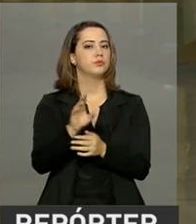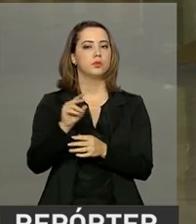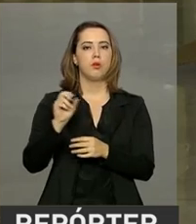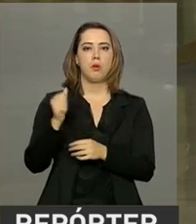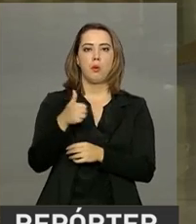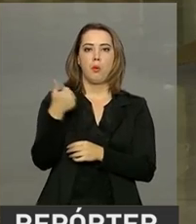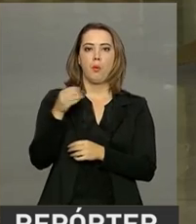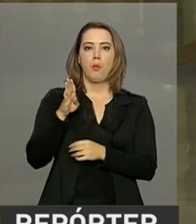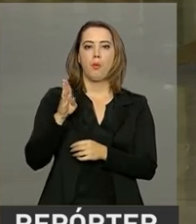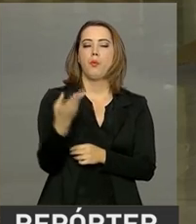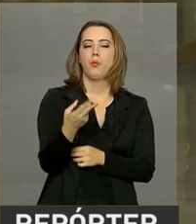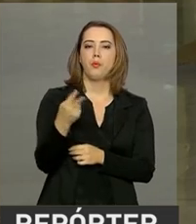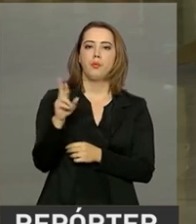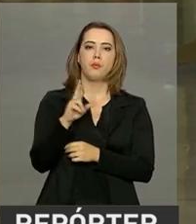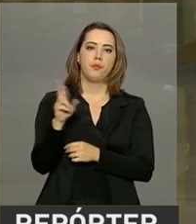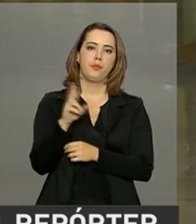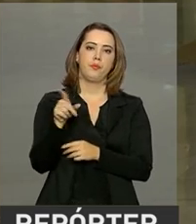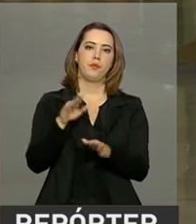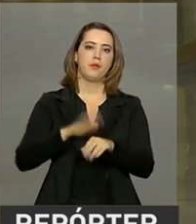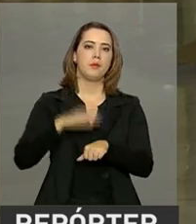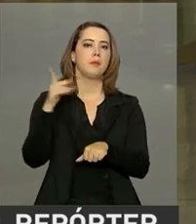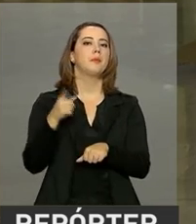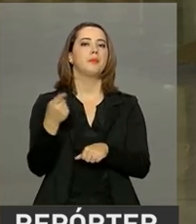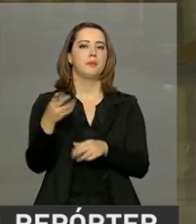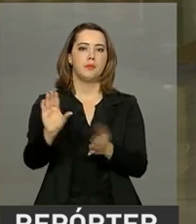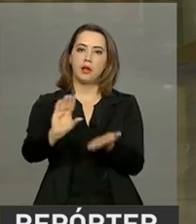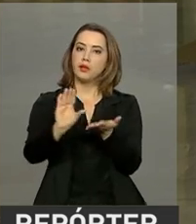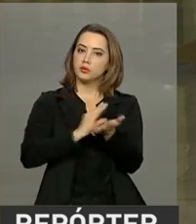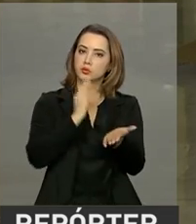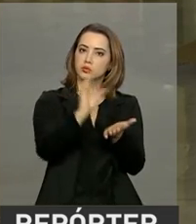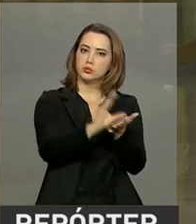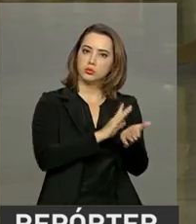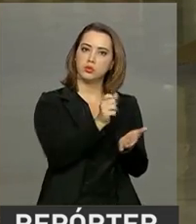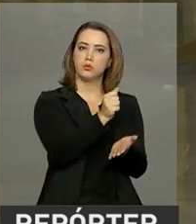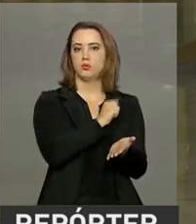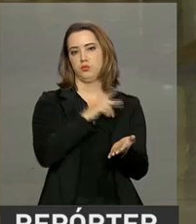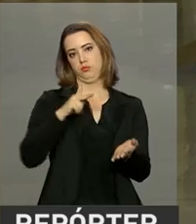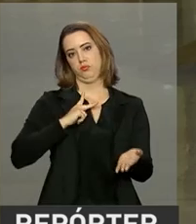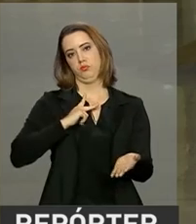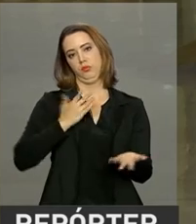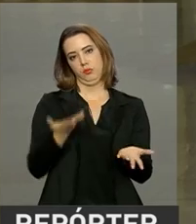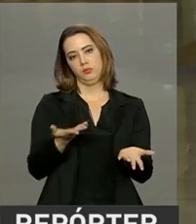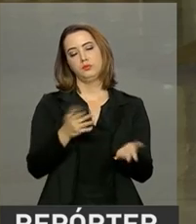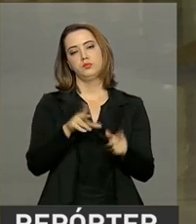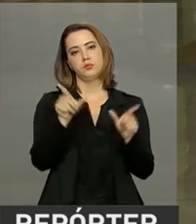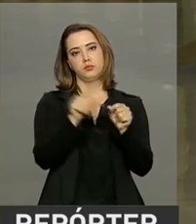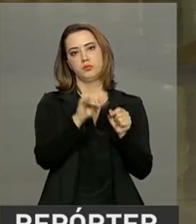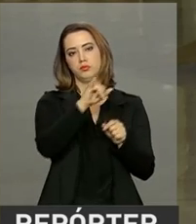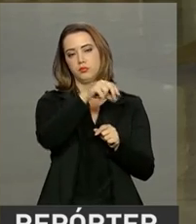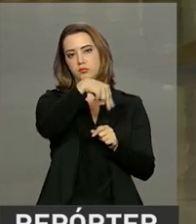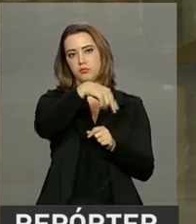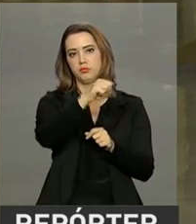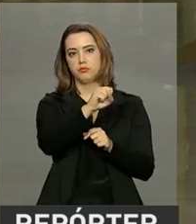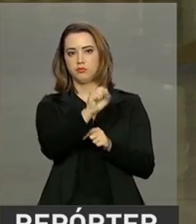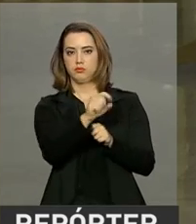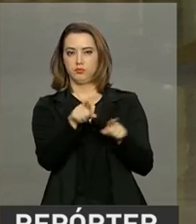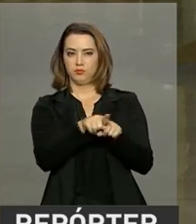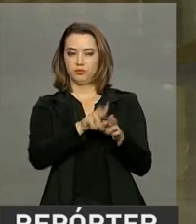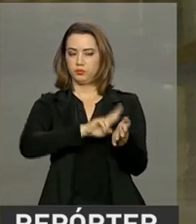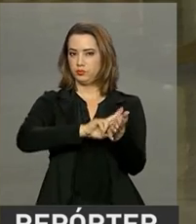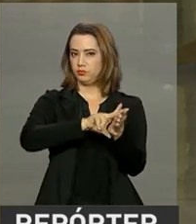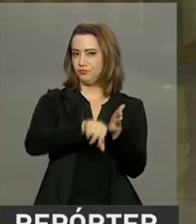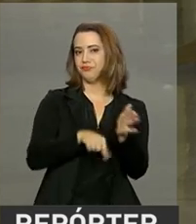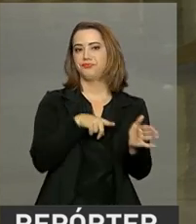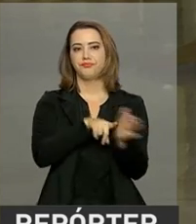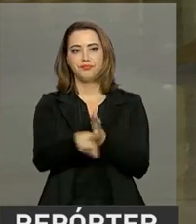bilhão Mea ou seja seria mais um recurso para financiar o sistema Previdenciário brasileiro algumas questões não há